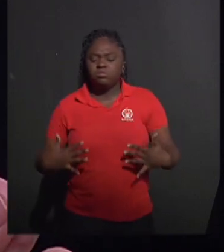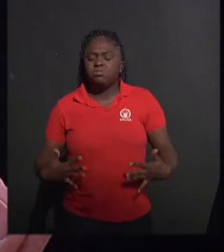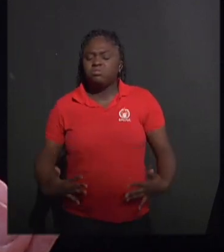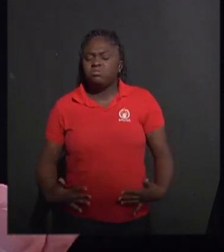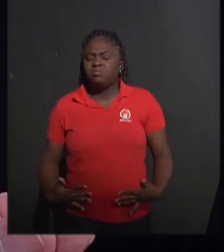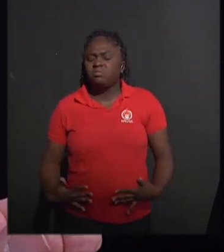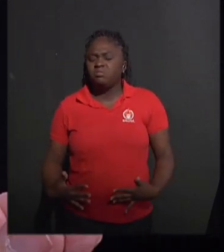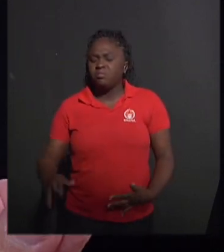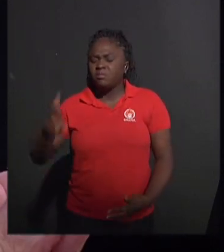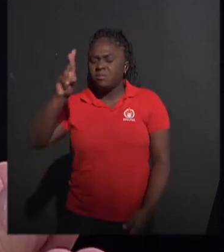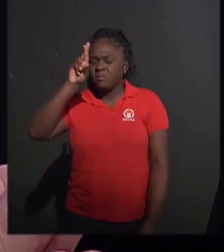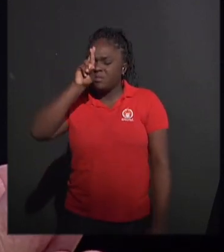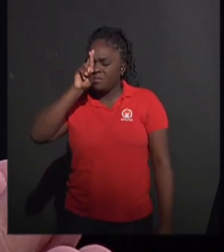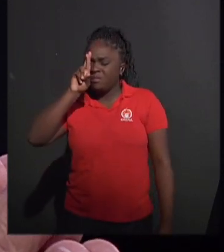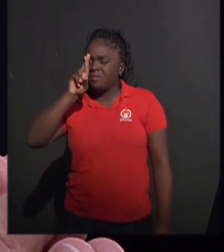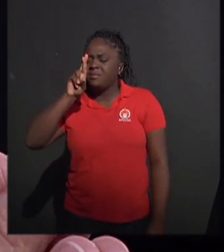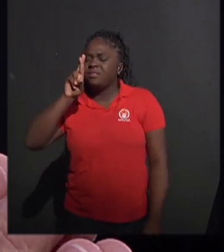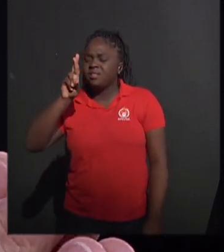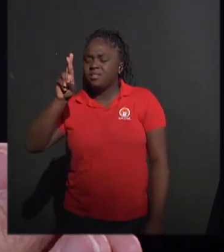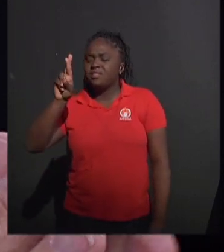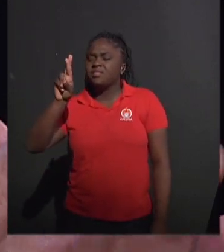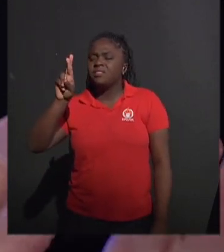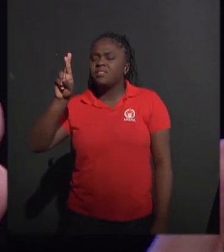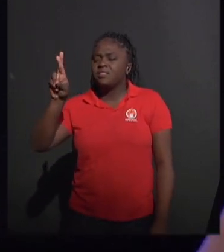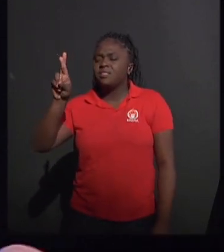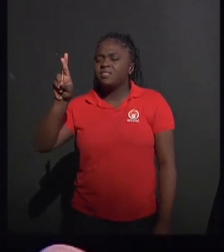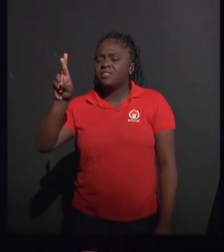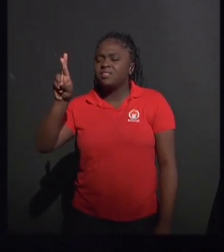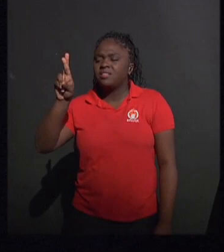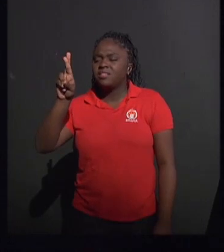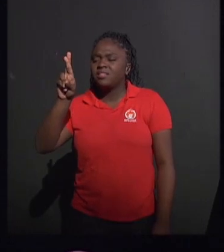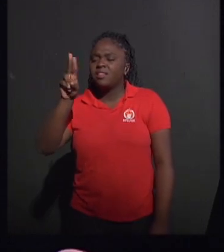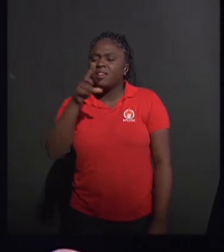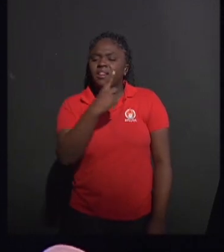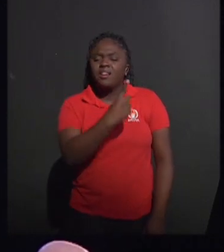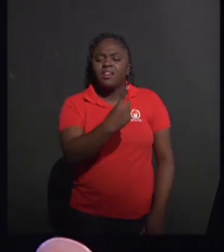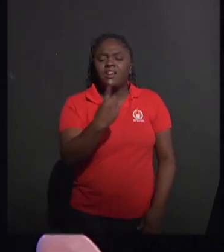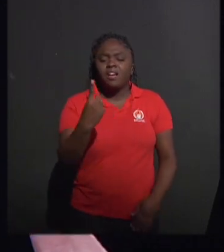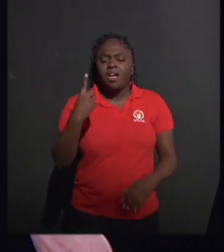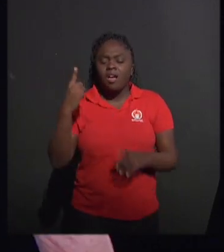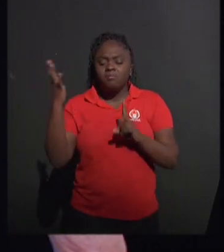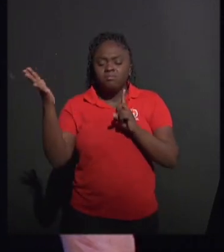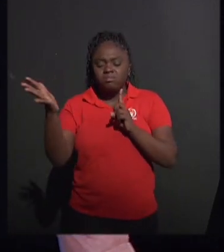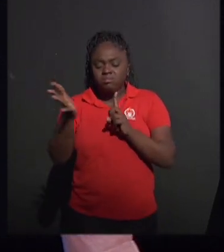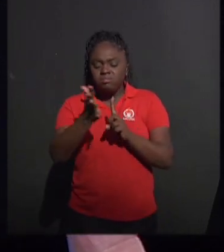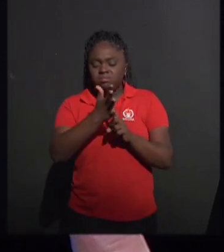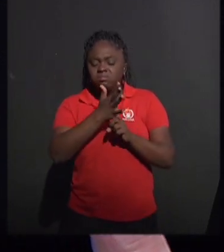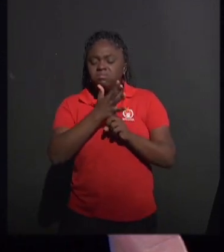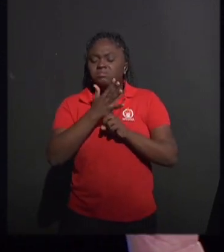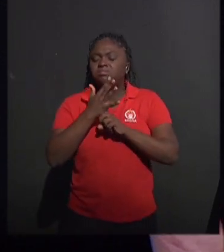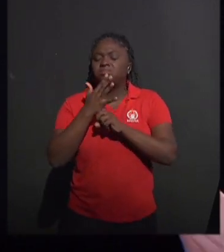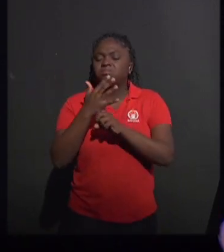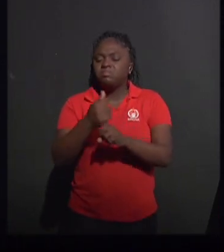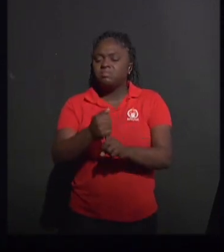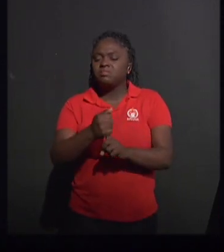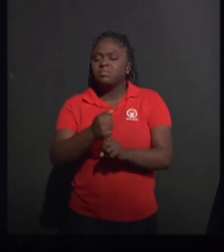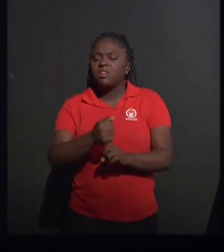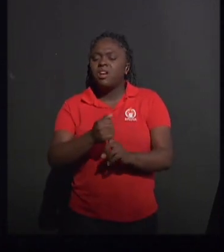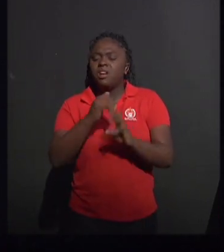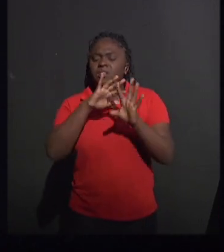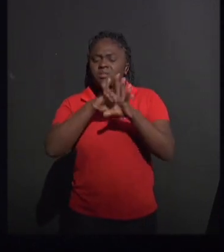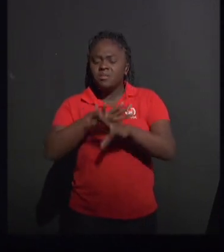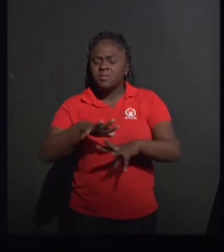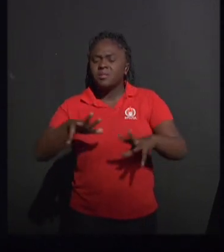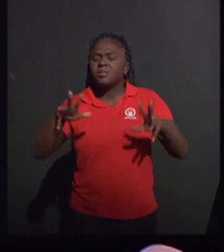Senhor, que haja uma blindagem tão grande, que haja cura,